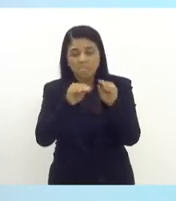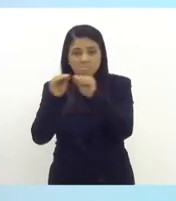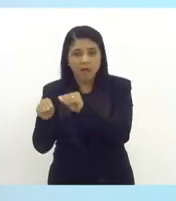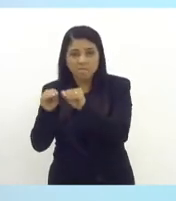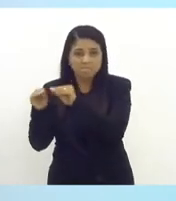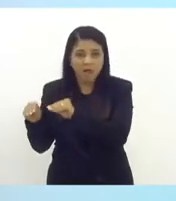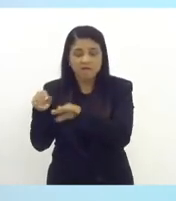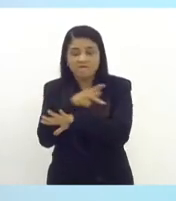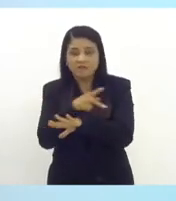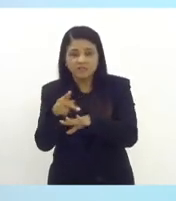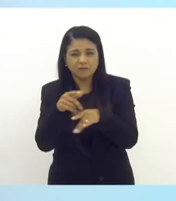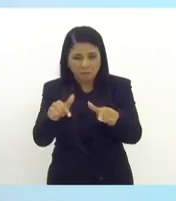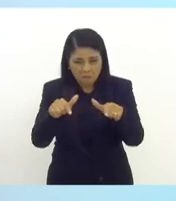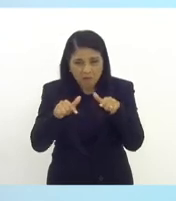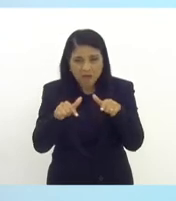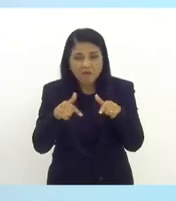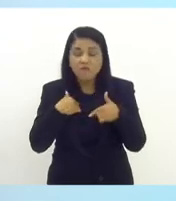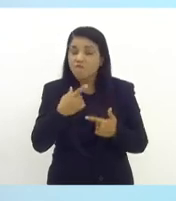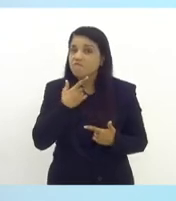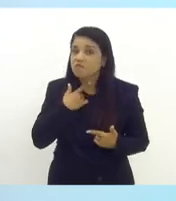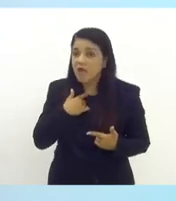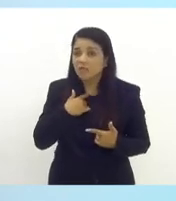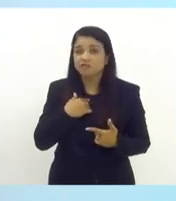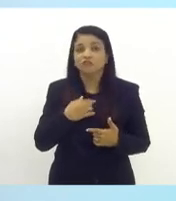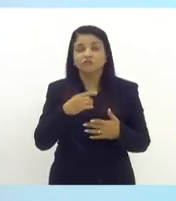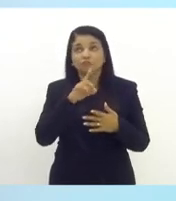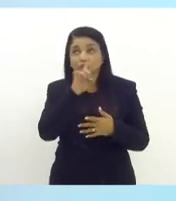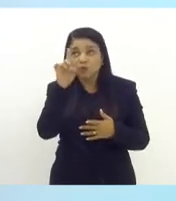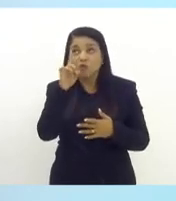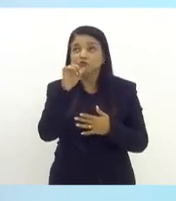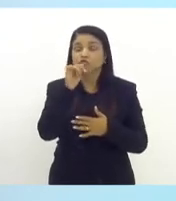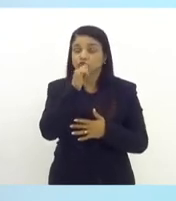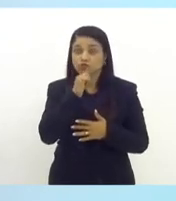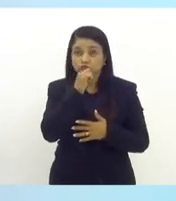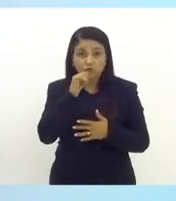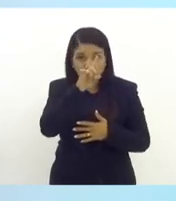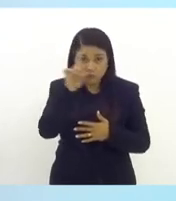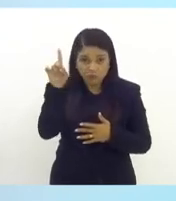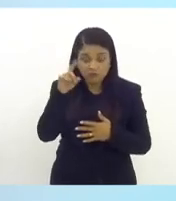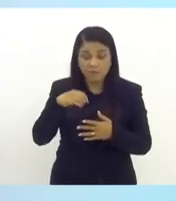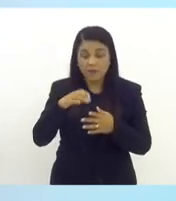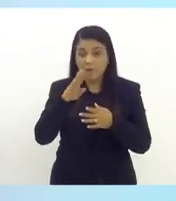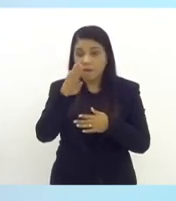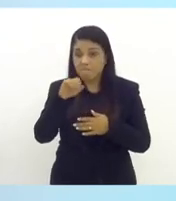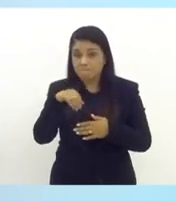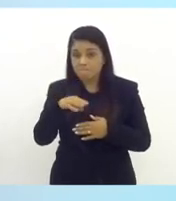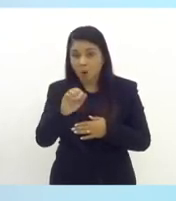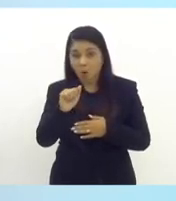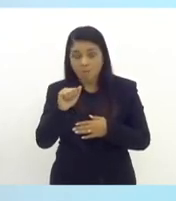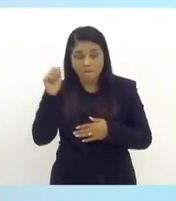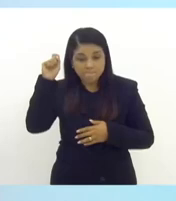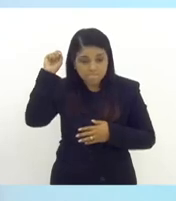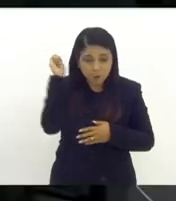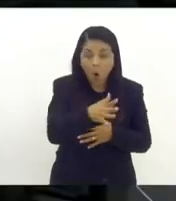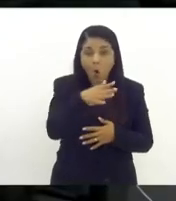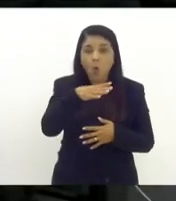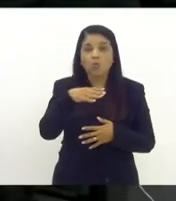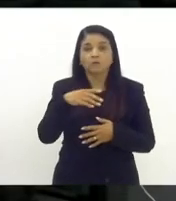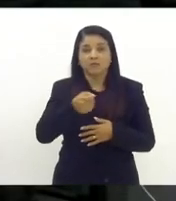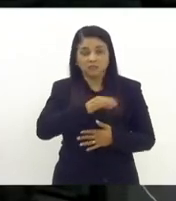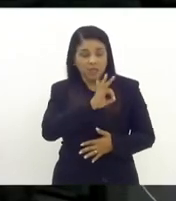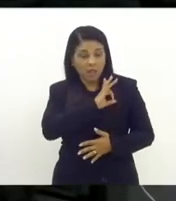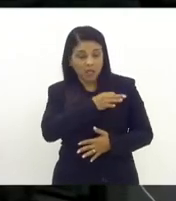a minha vontade juro por Deus eu jogar uma bomba em todas as delegacias E quartéis então faltou sendo sincera